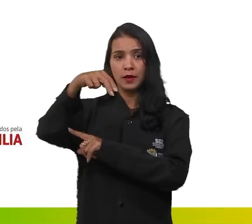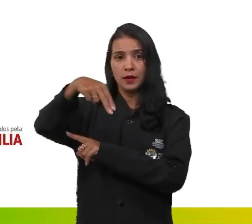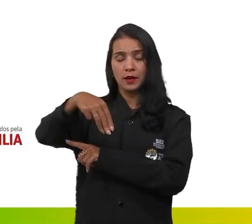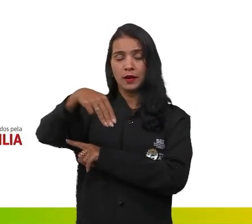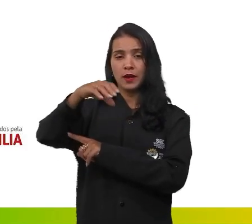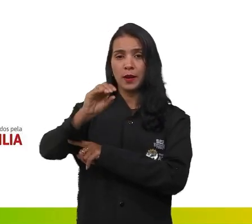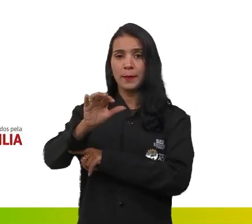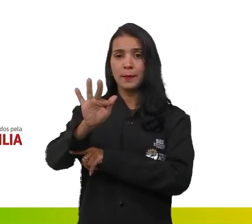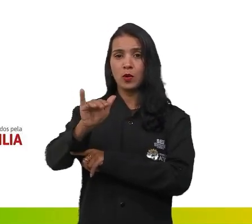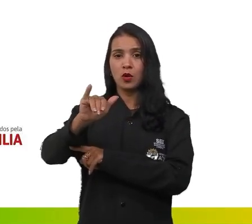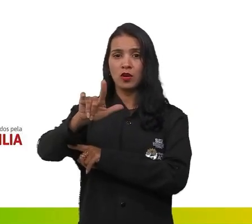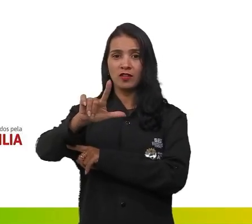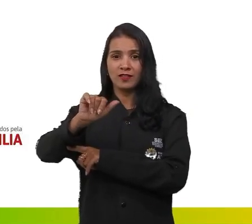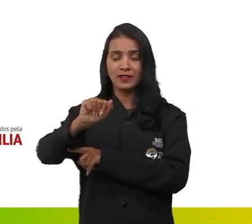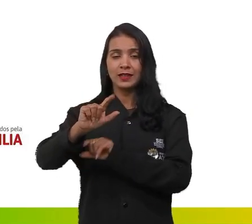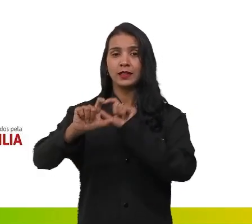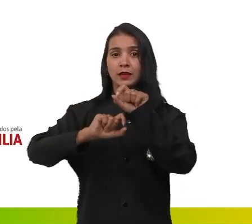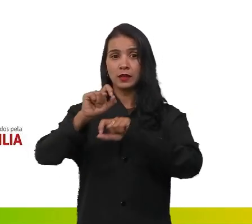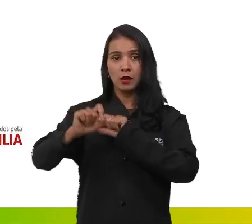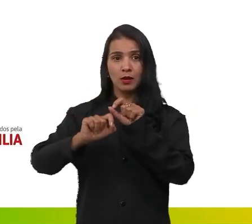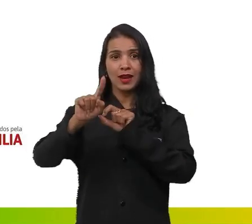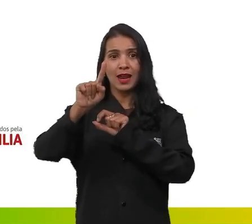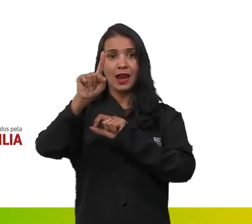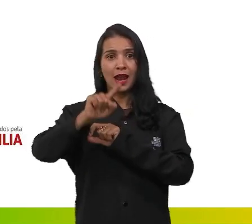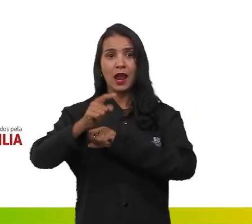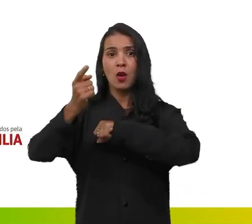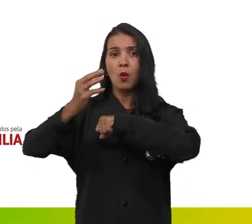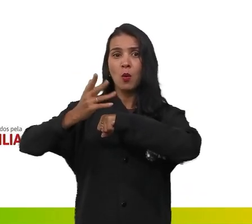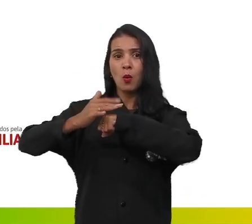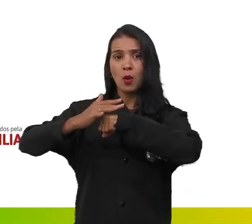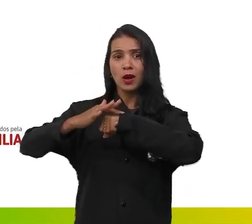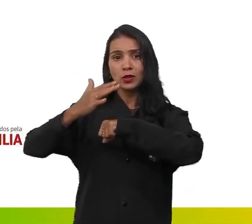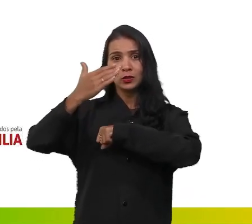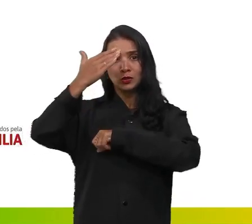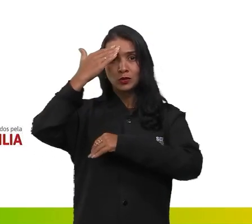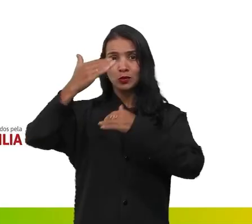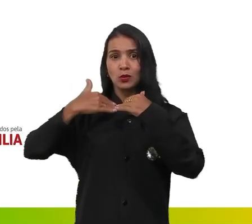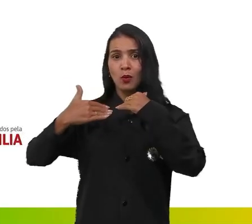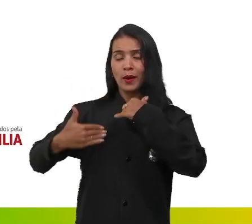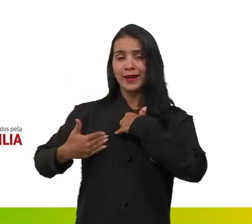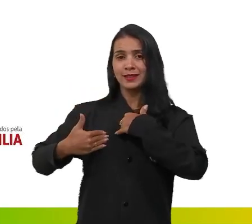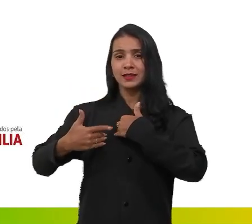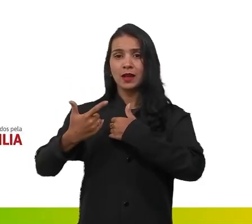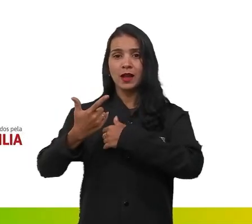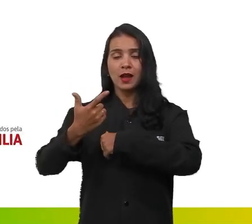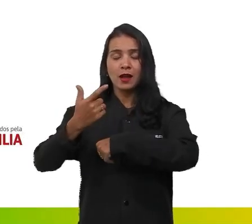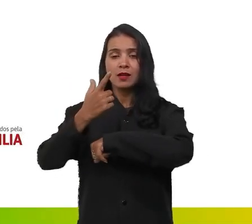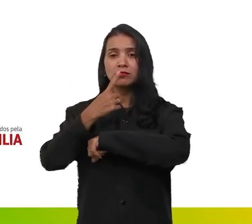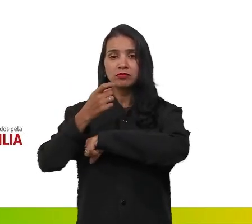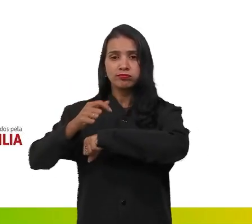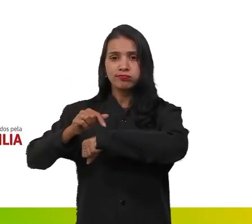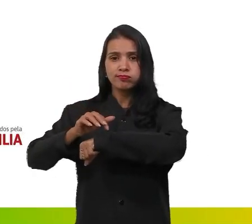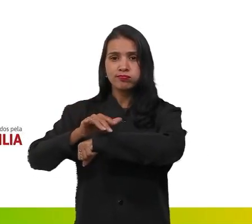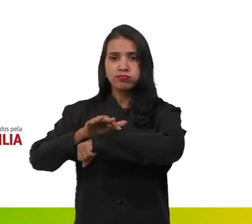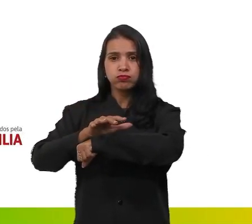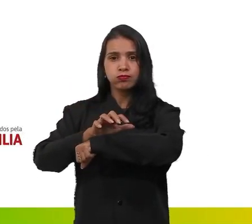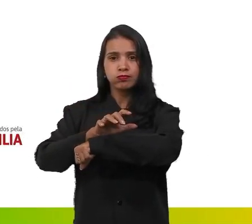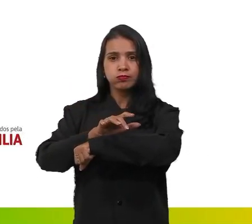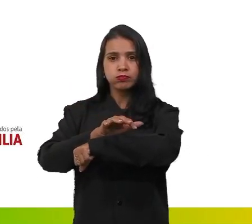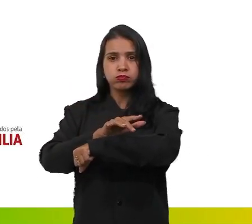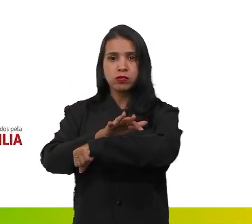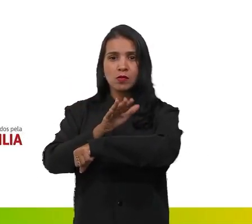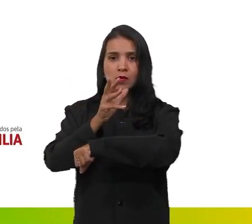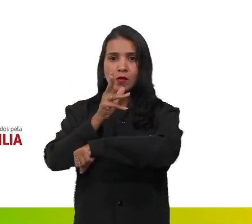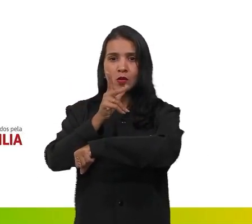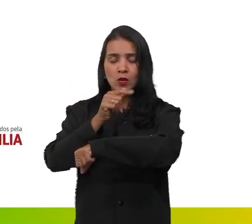a capacidade do corpo de coagular o sangue. Ele é um distúrbio genético e hereditário que acomete quase exclusivamente os